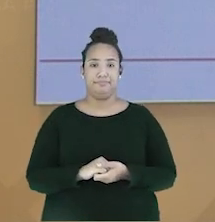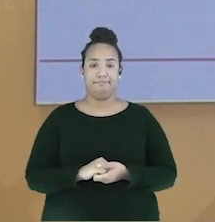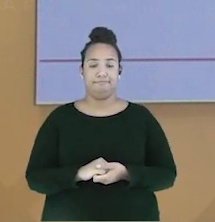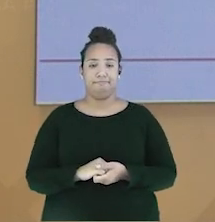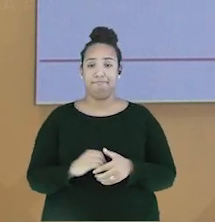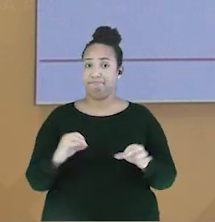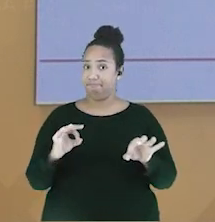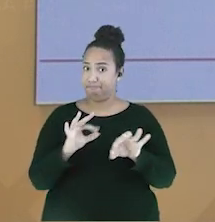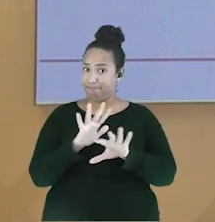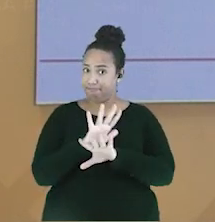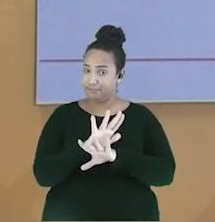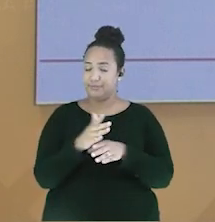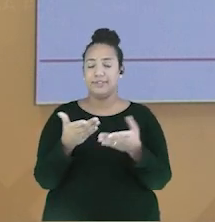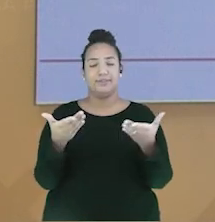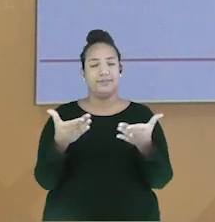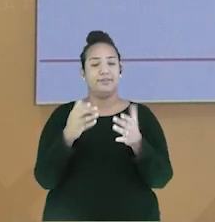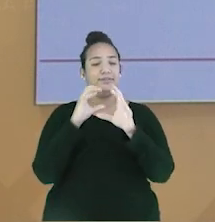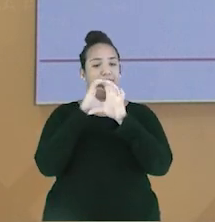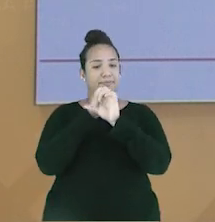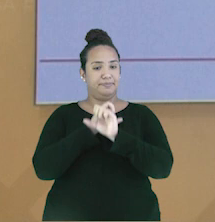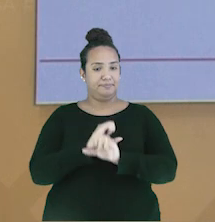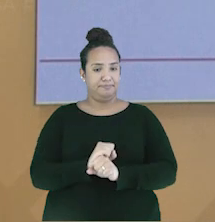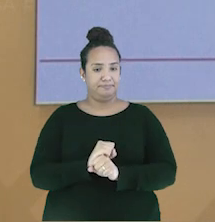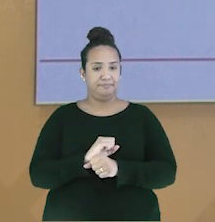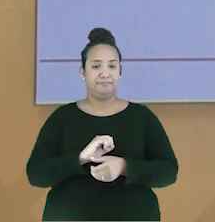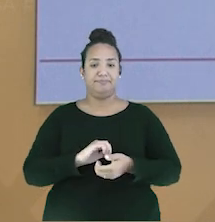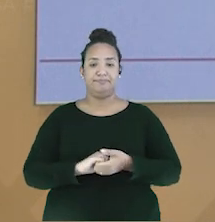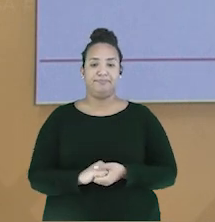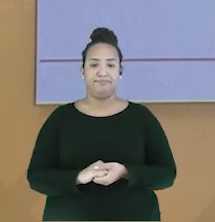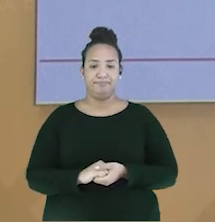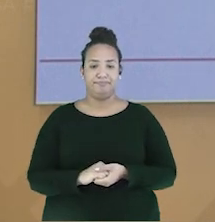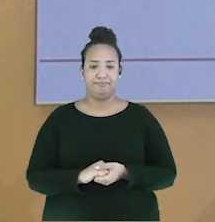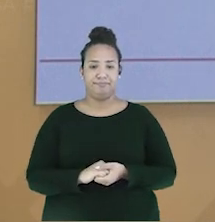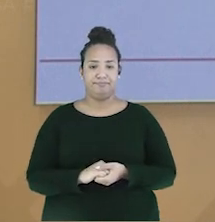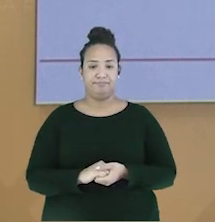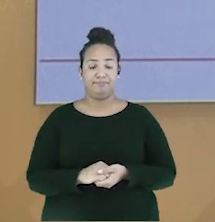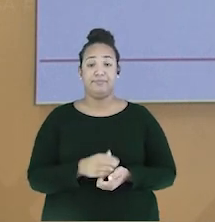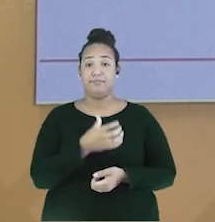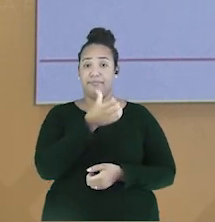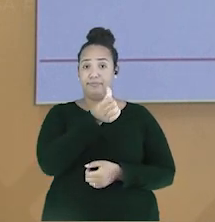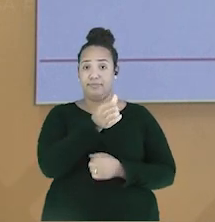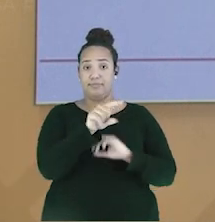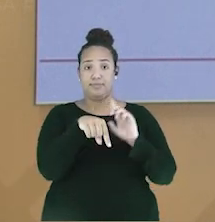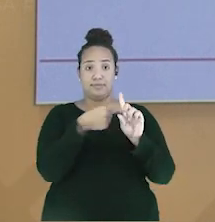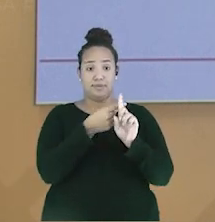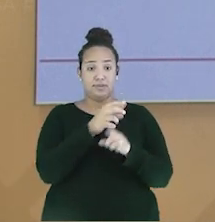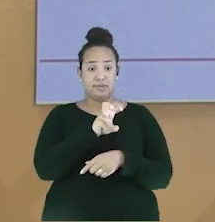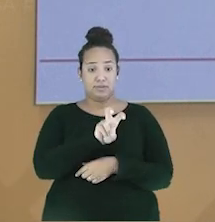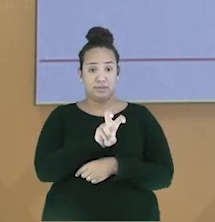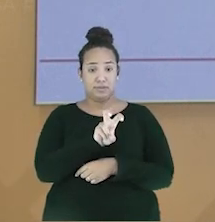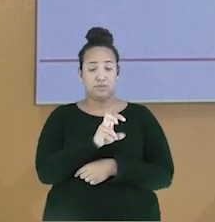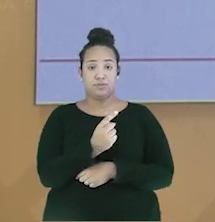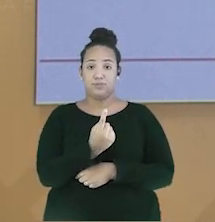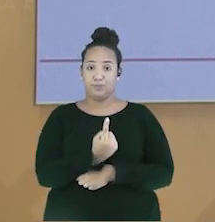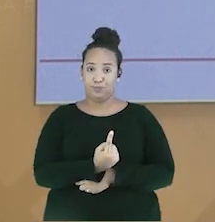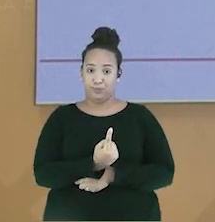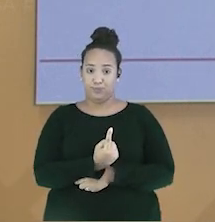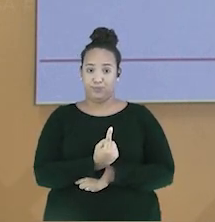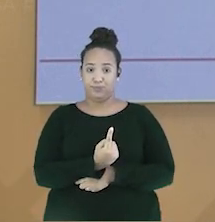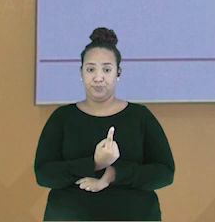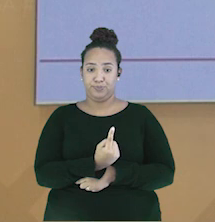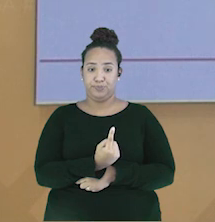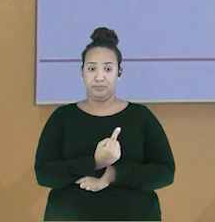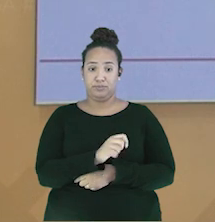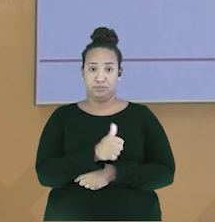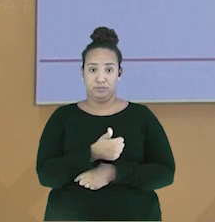Feito isso, agora é só somar. 6 mais 5 é igual a